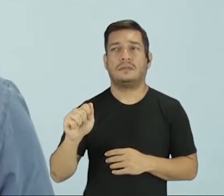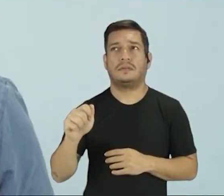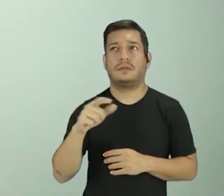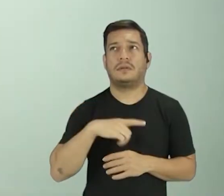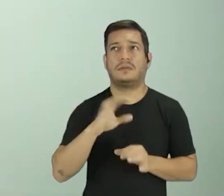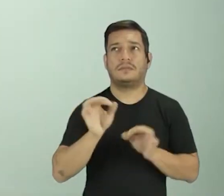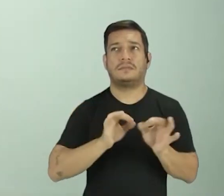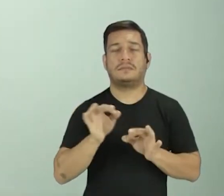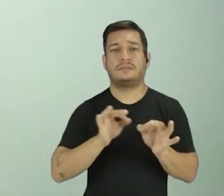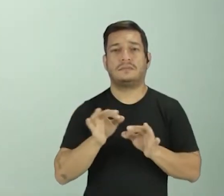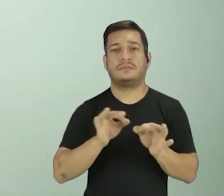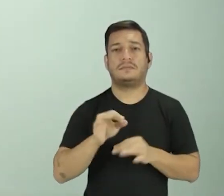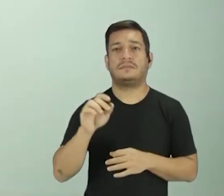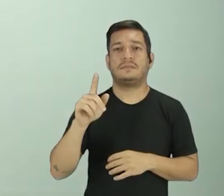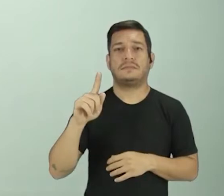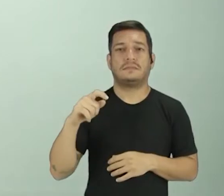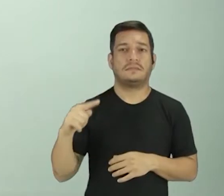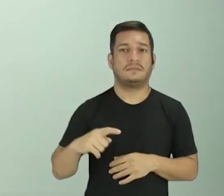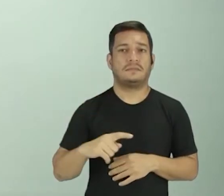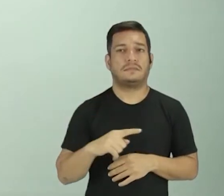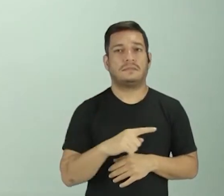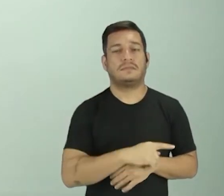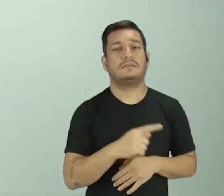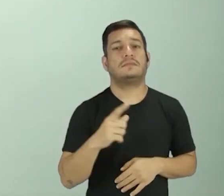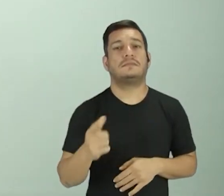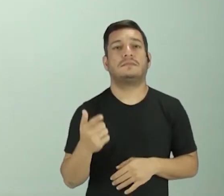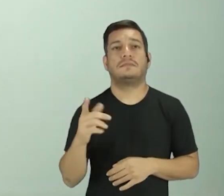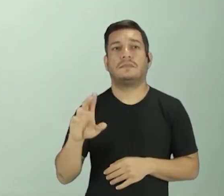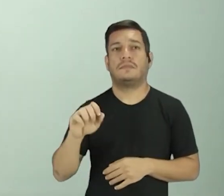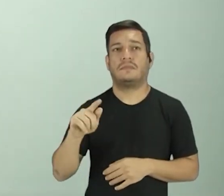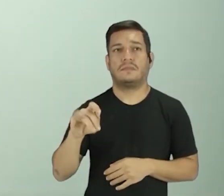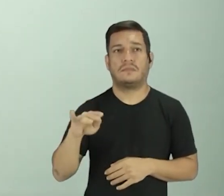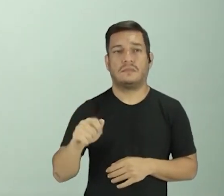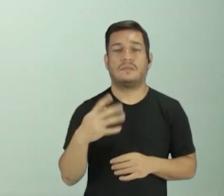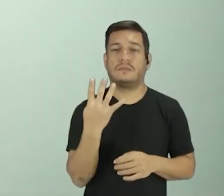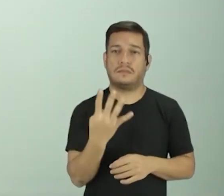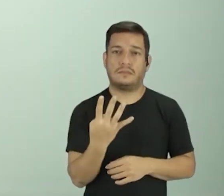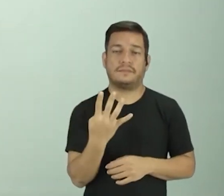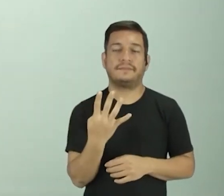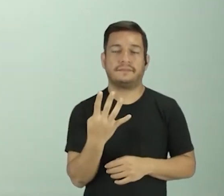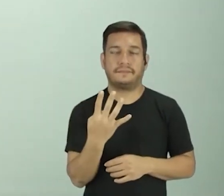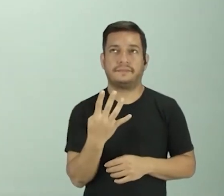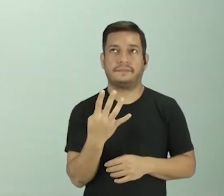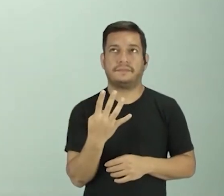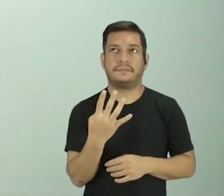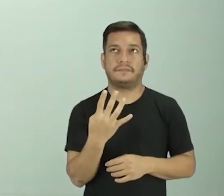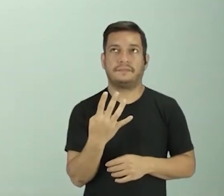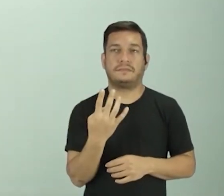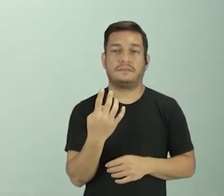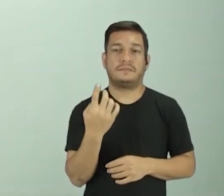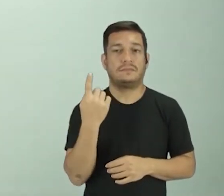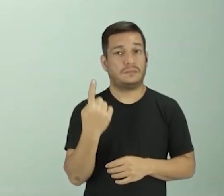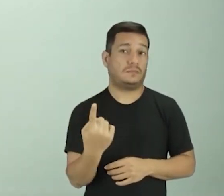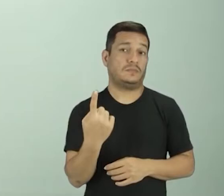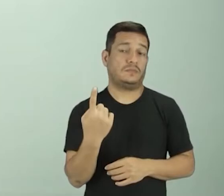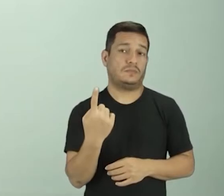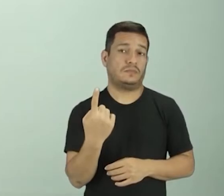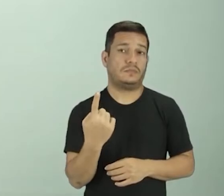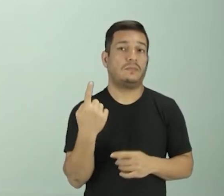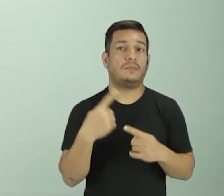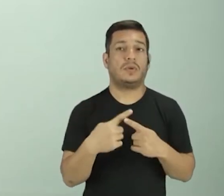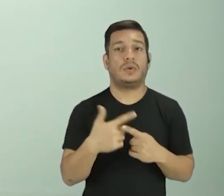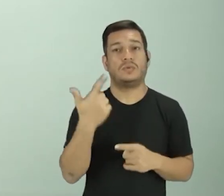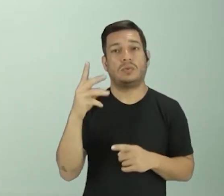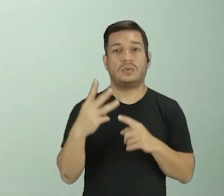oogênese, a formação desse gameta a oogônia não dá origem a 4 oócitos, né? E sim a 1, porque